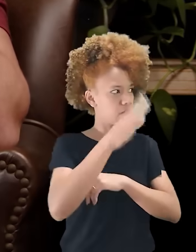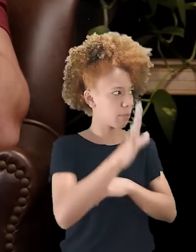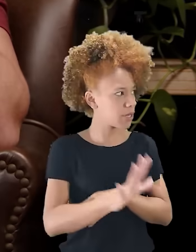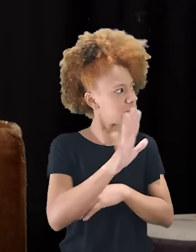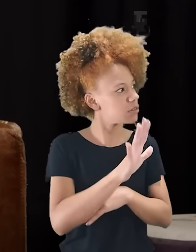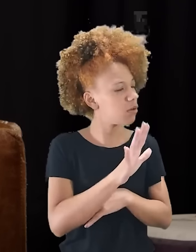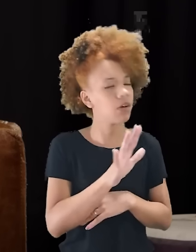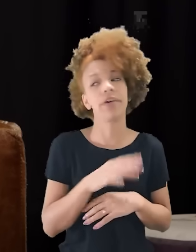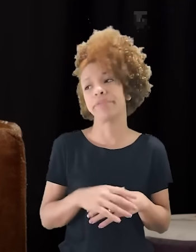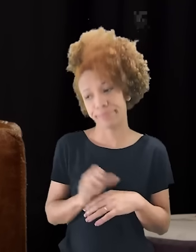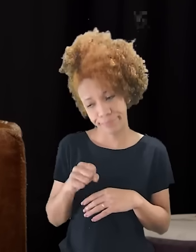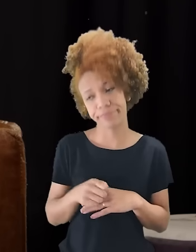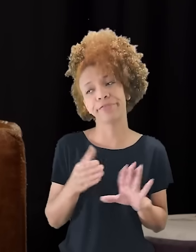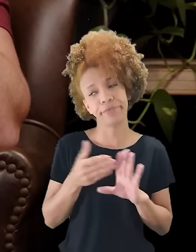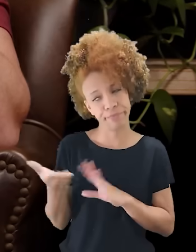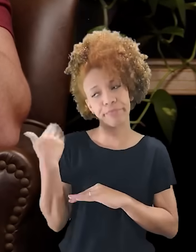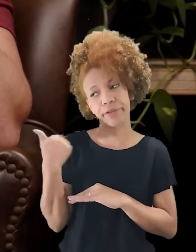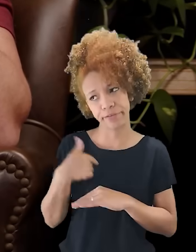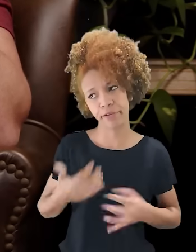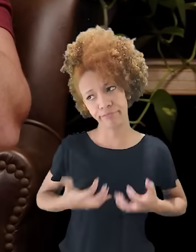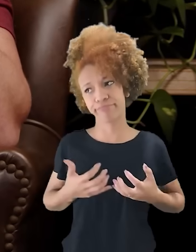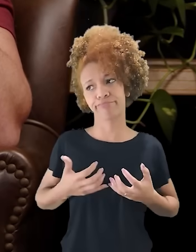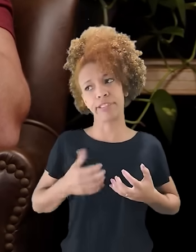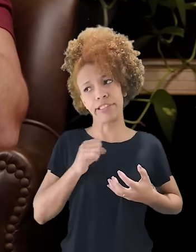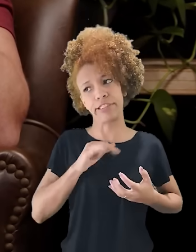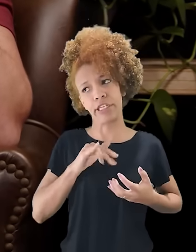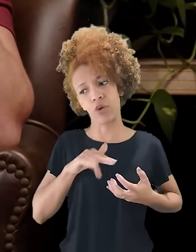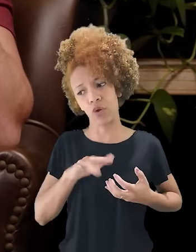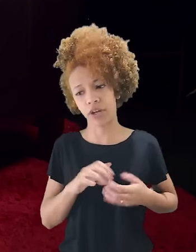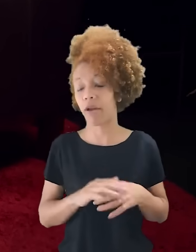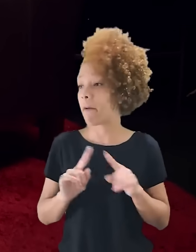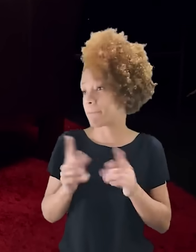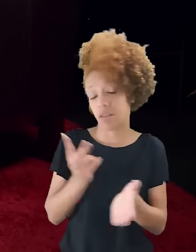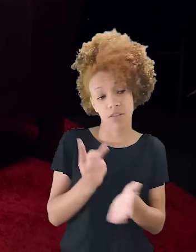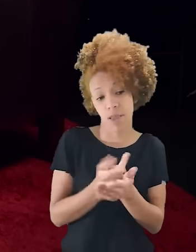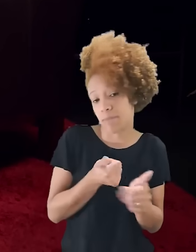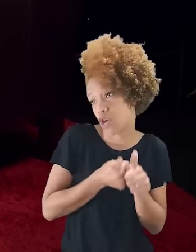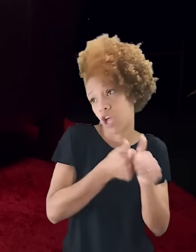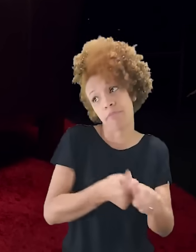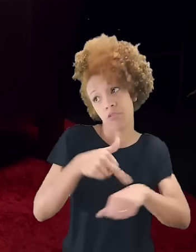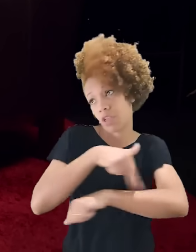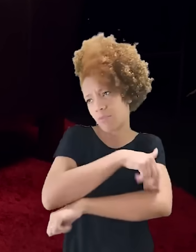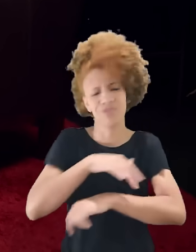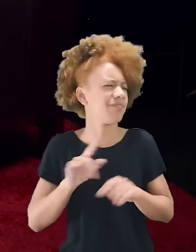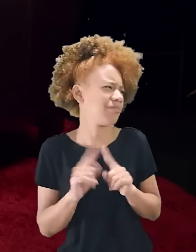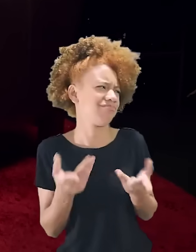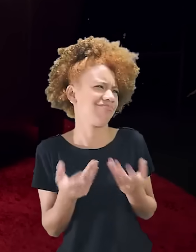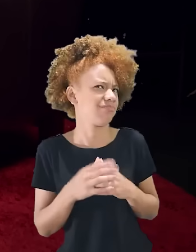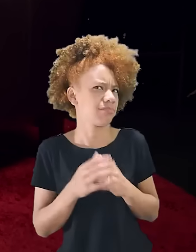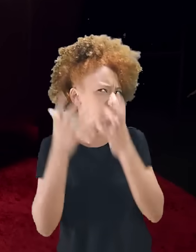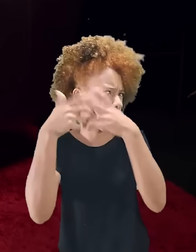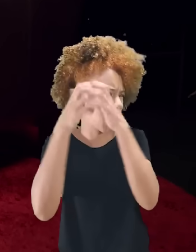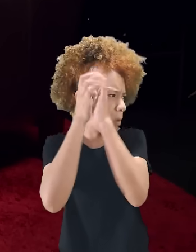Brasil é foi qual que eu coloquei Pois é e aí você fica tá você tá sempre você quer est sempre na moda Mas isso não